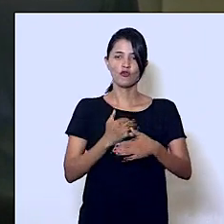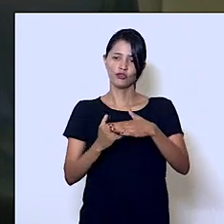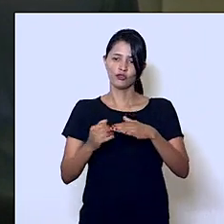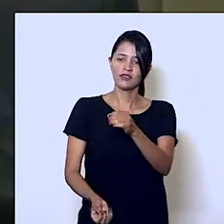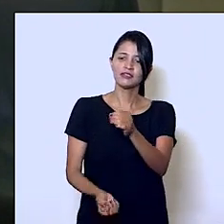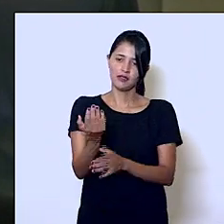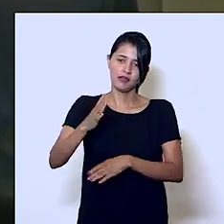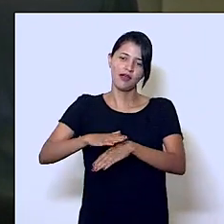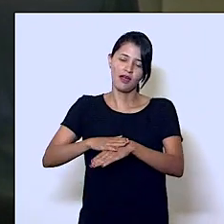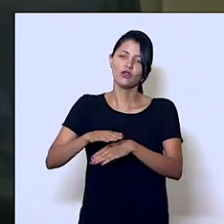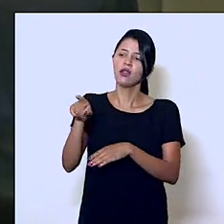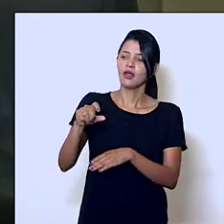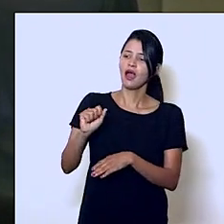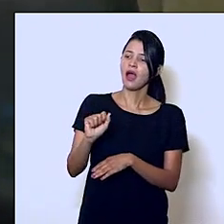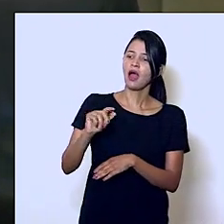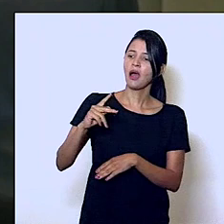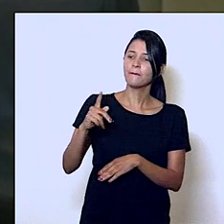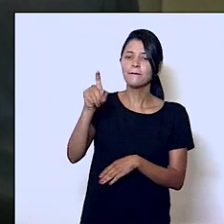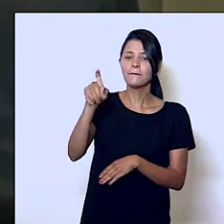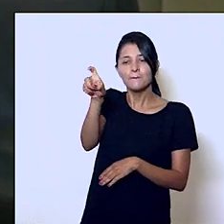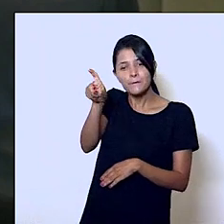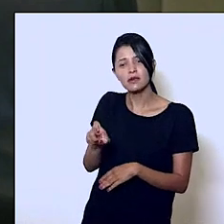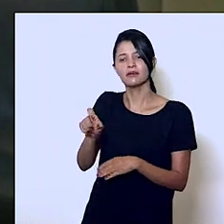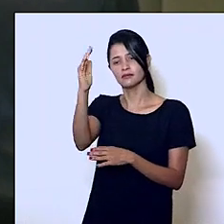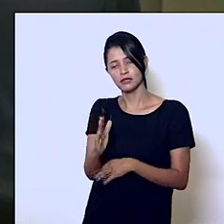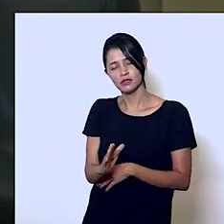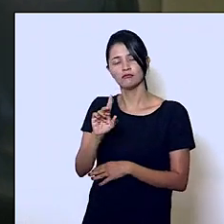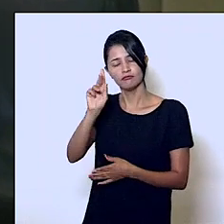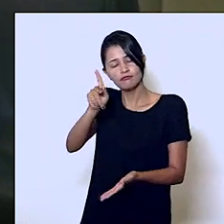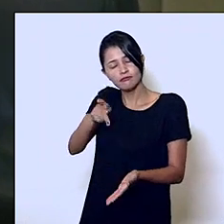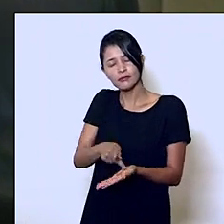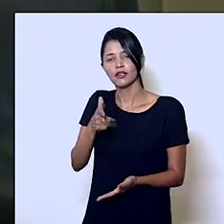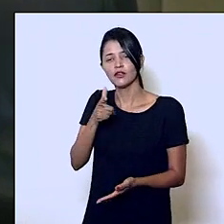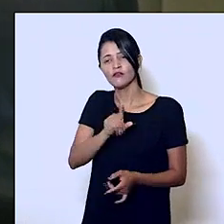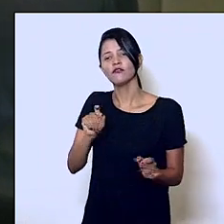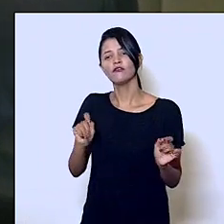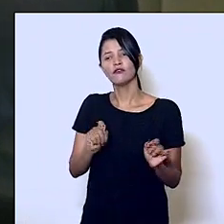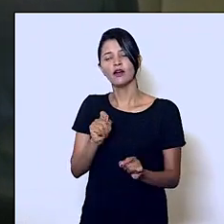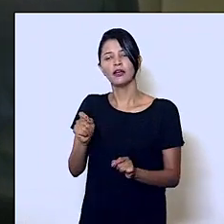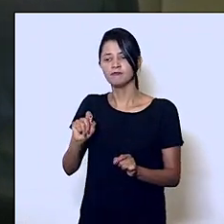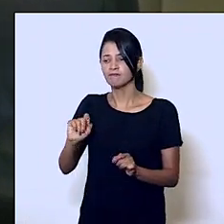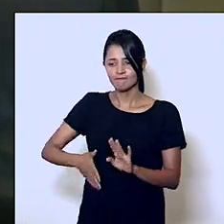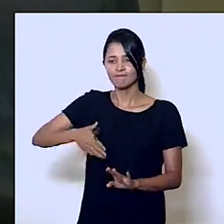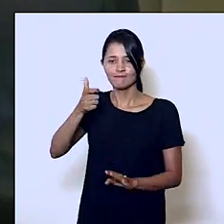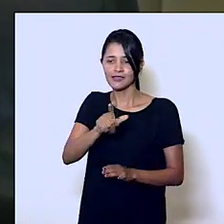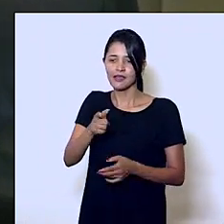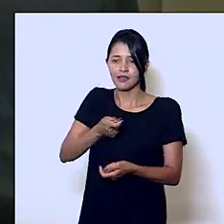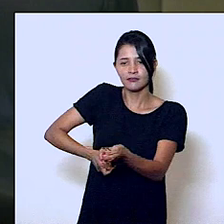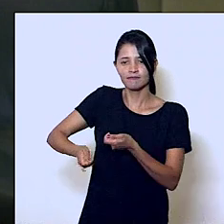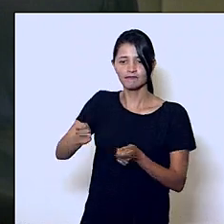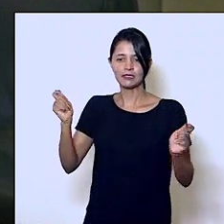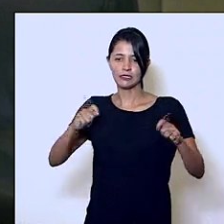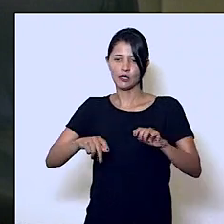Brasil e que seguramente vai robustecer a capacidade negociadora brasileira. Com a